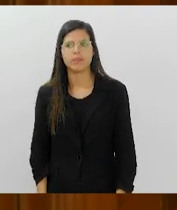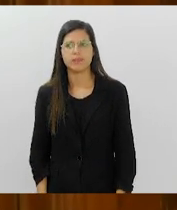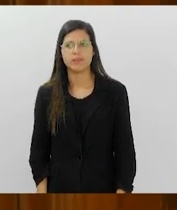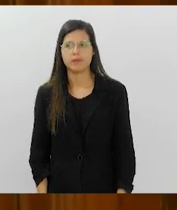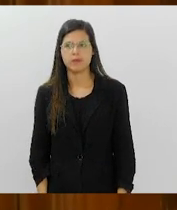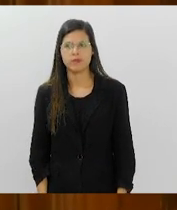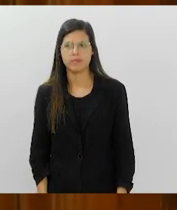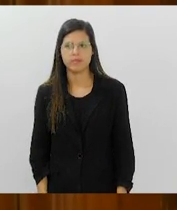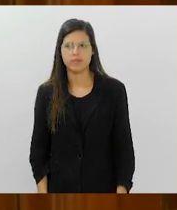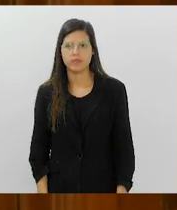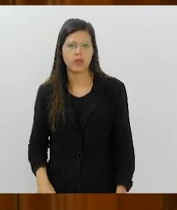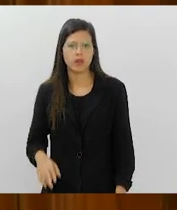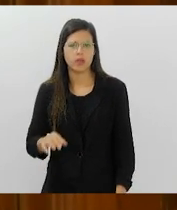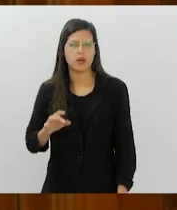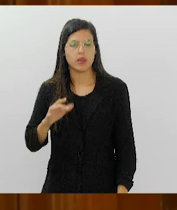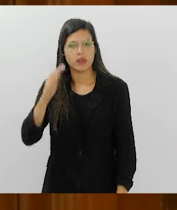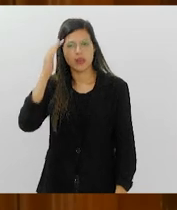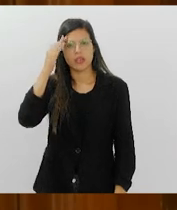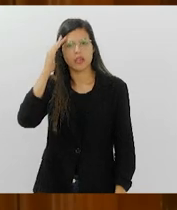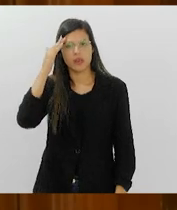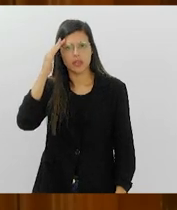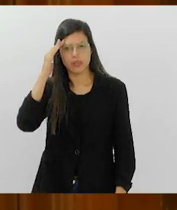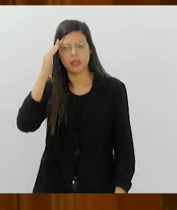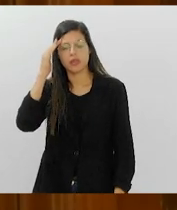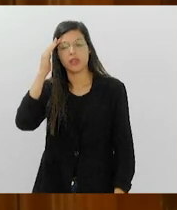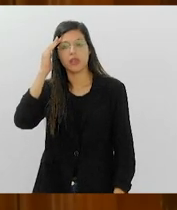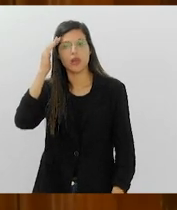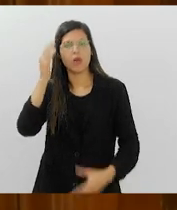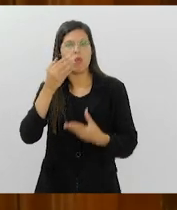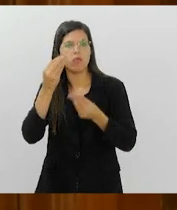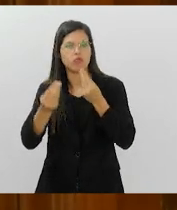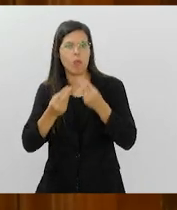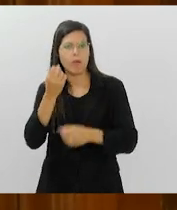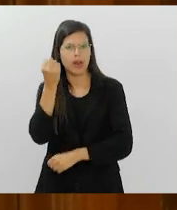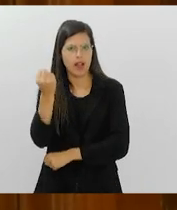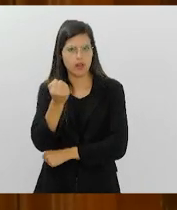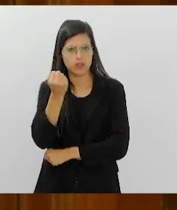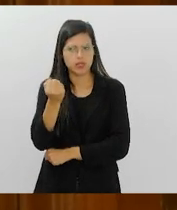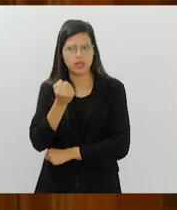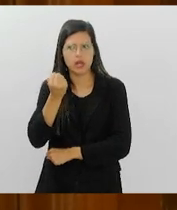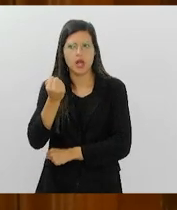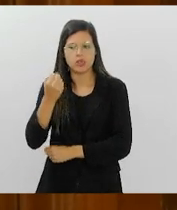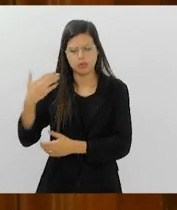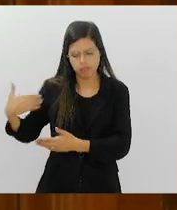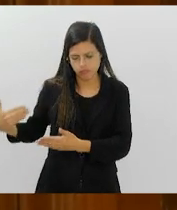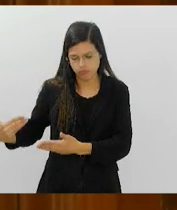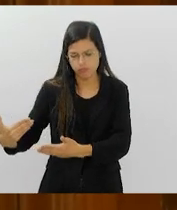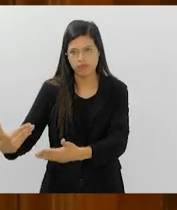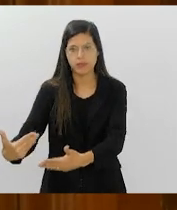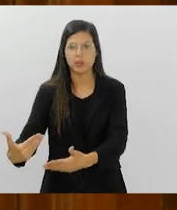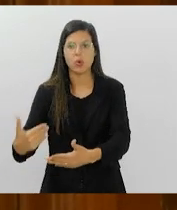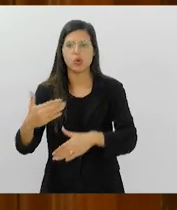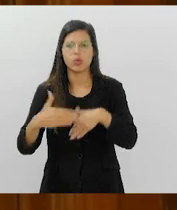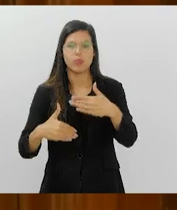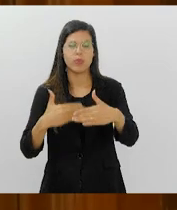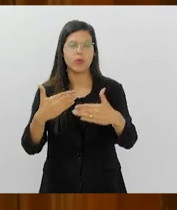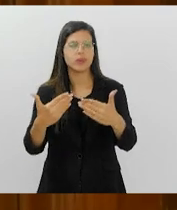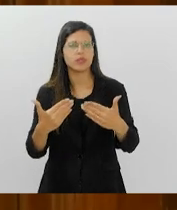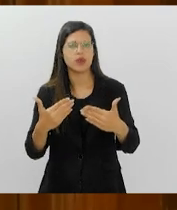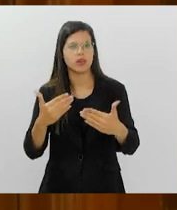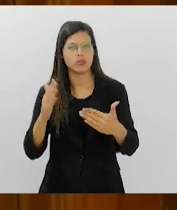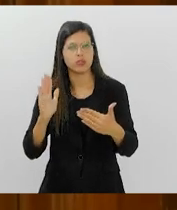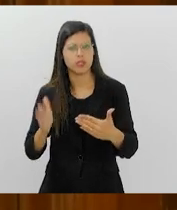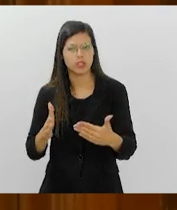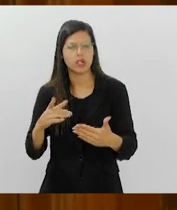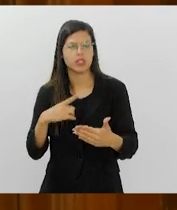só entenderam a magnitude desse evento e deram andamento aos processos que já existiam,